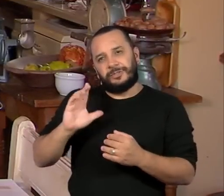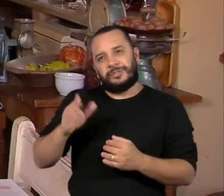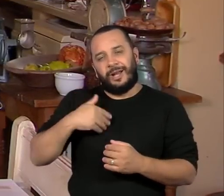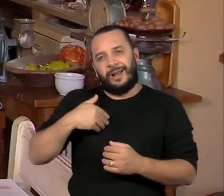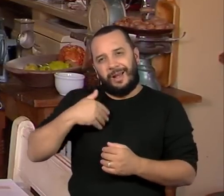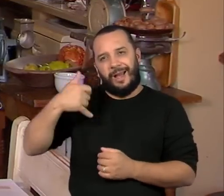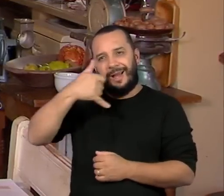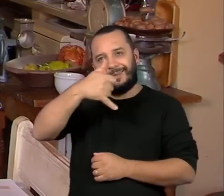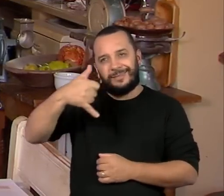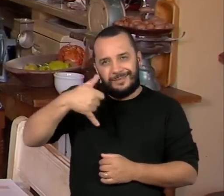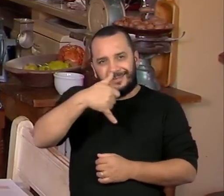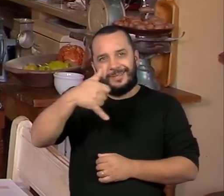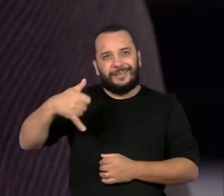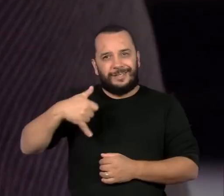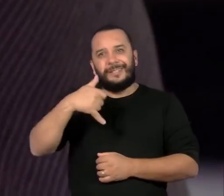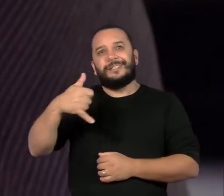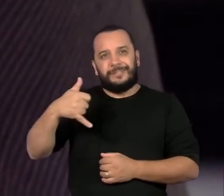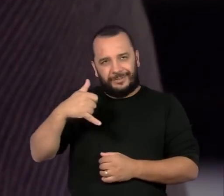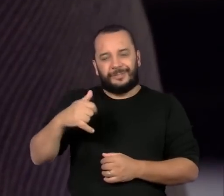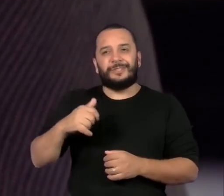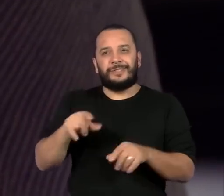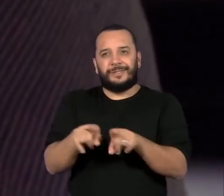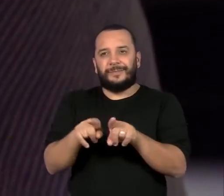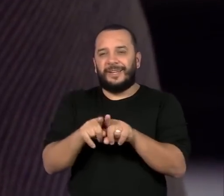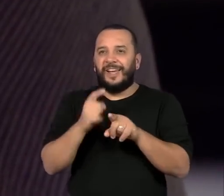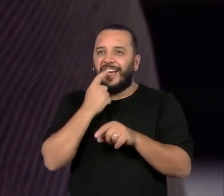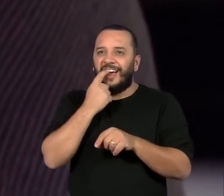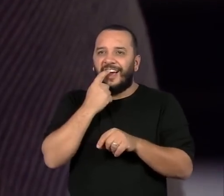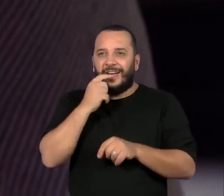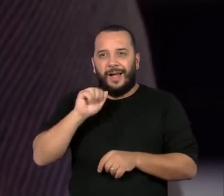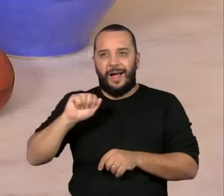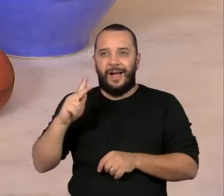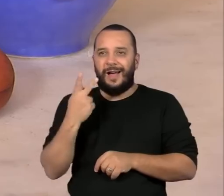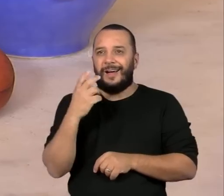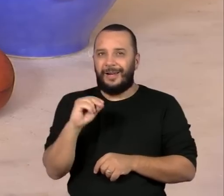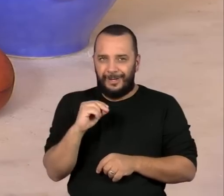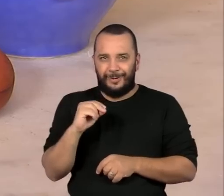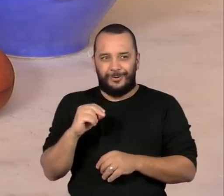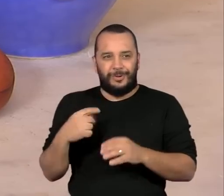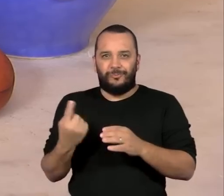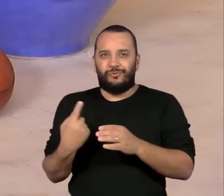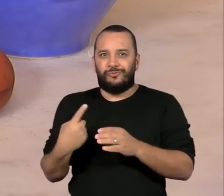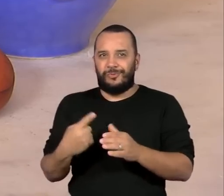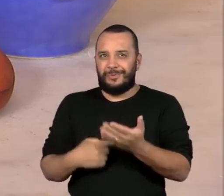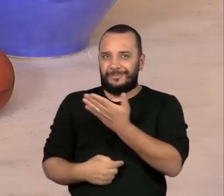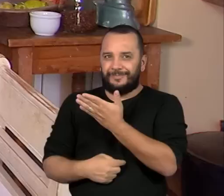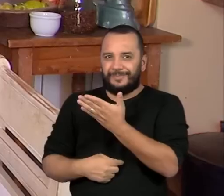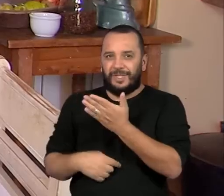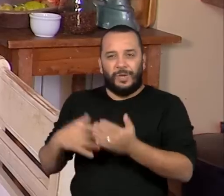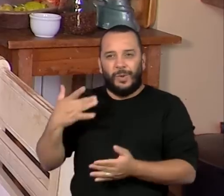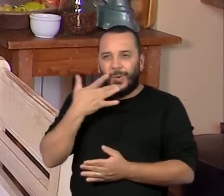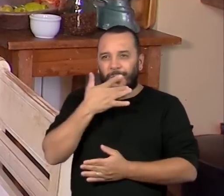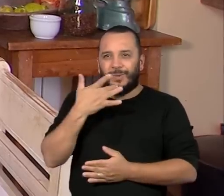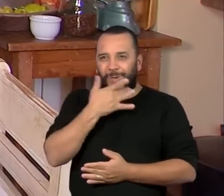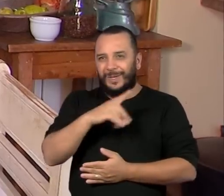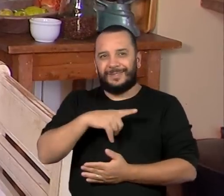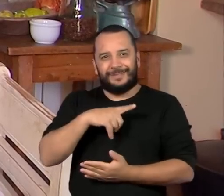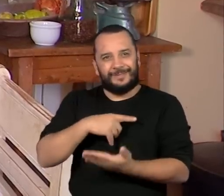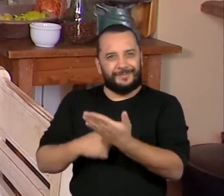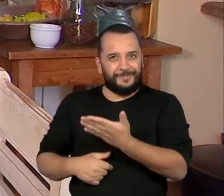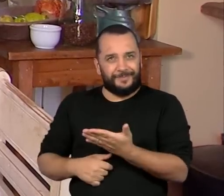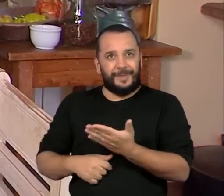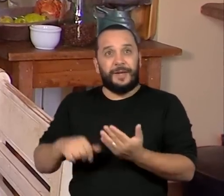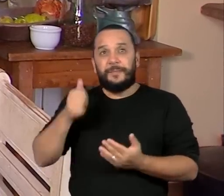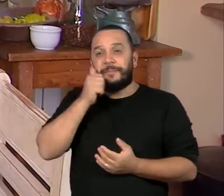selvagem e bastante alfavaca. Rende uma refeição saborosa e consistente. Mãe e filho